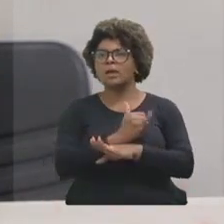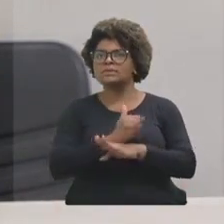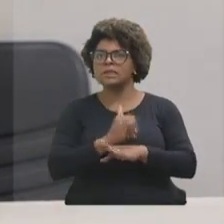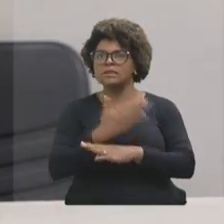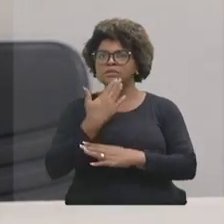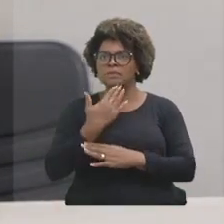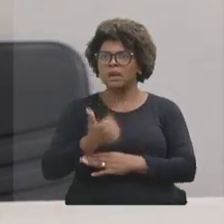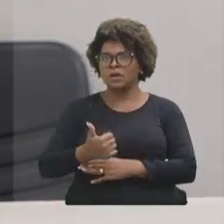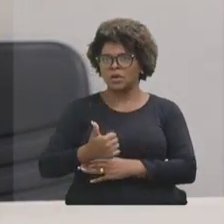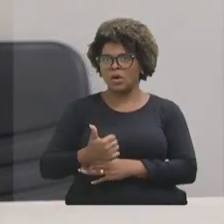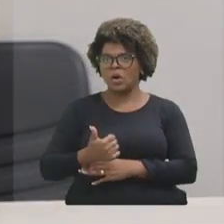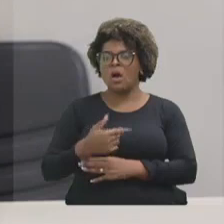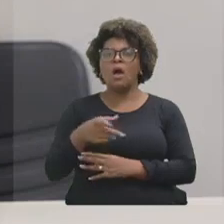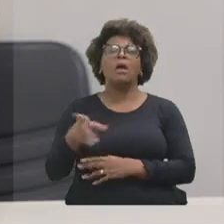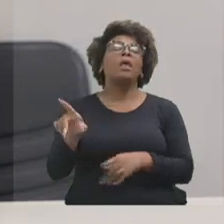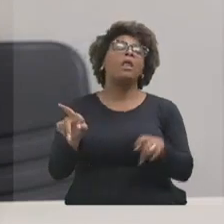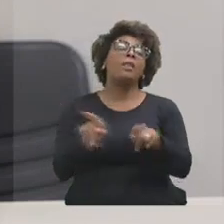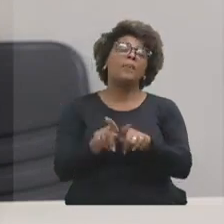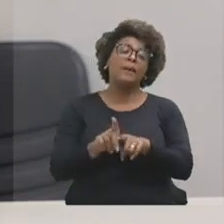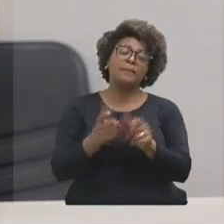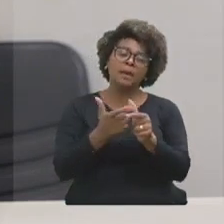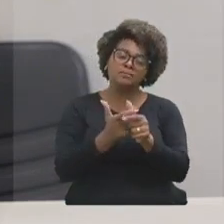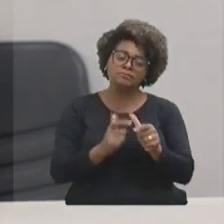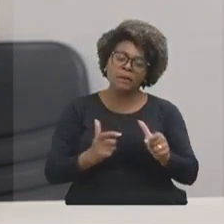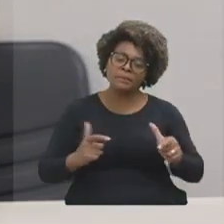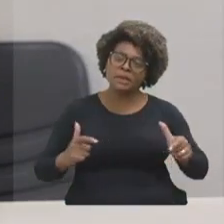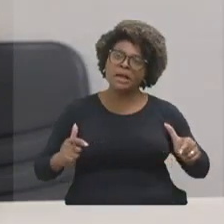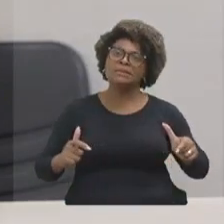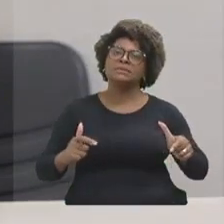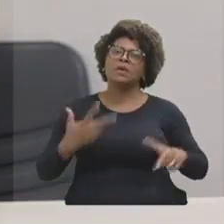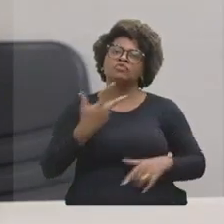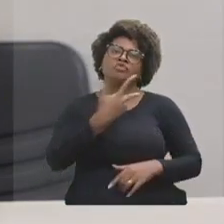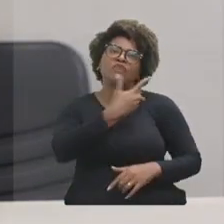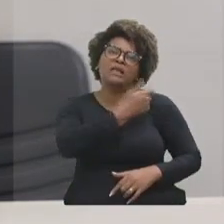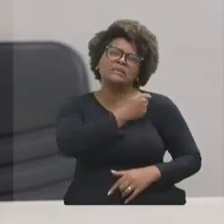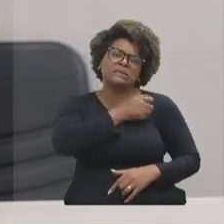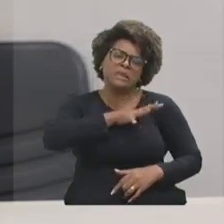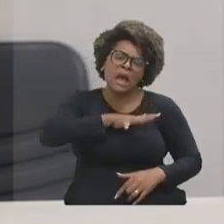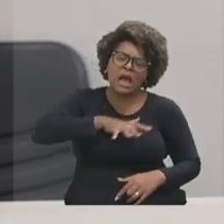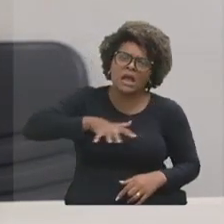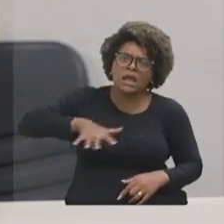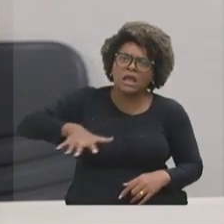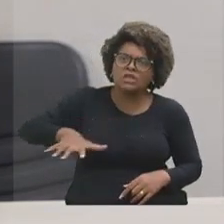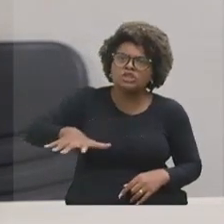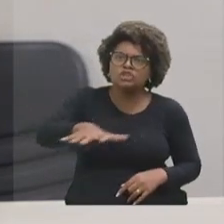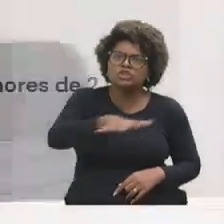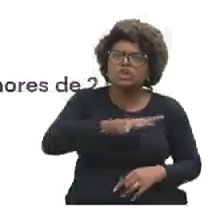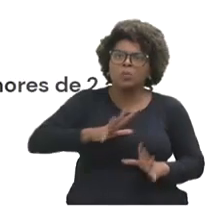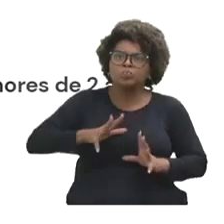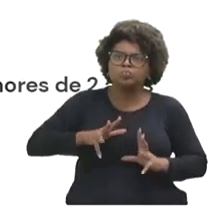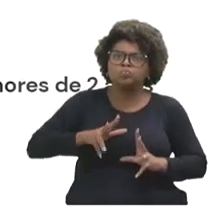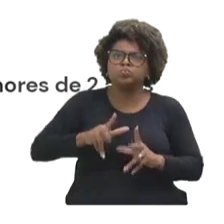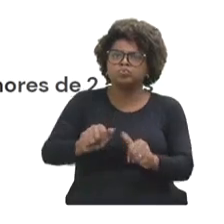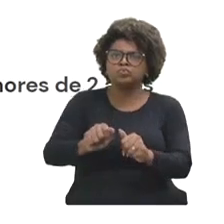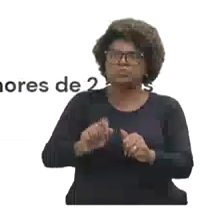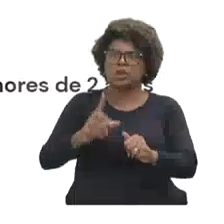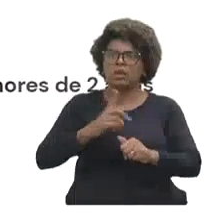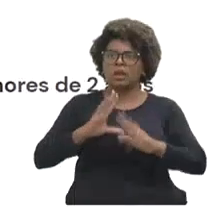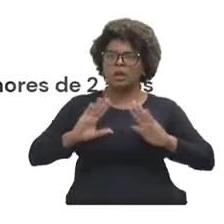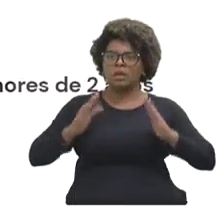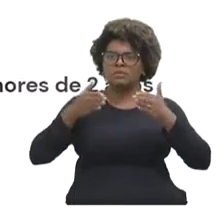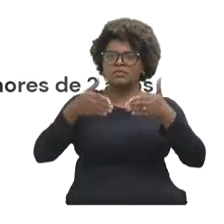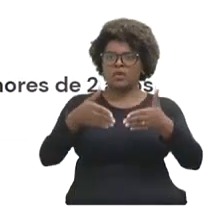a ampliação de cobertura vacinal é um foco nosso atingir coberturas históricas nossas